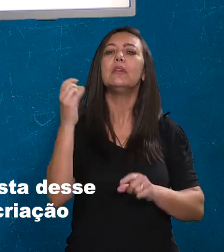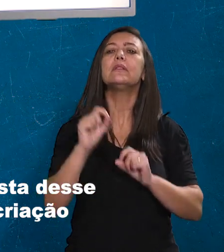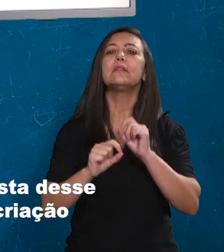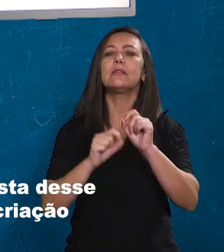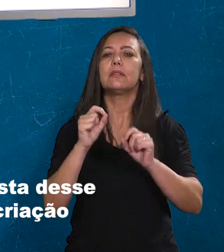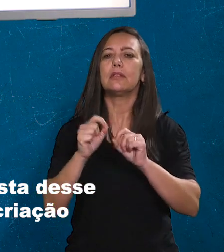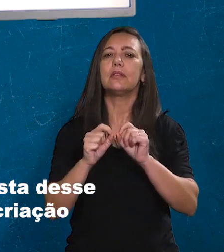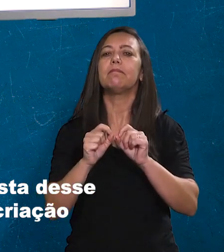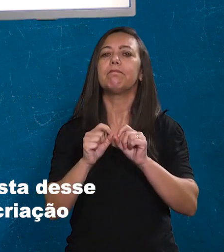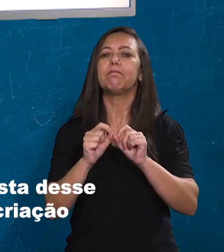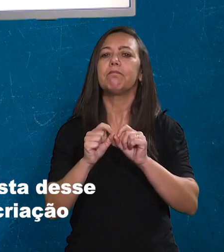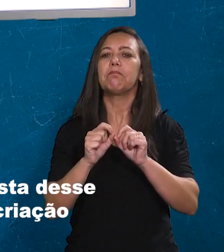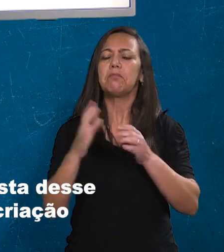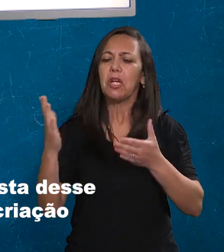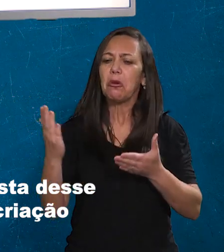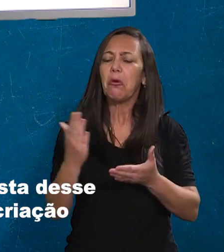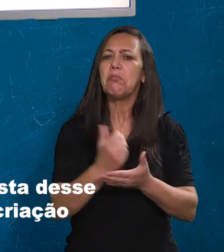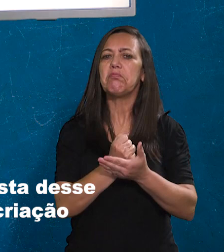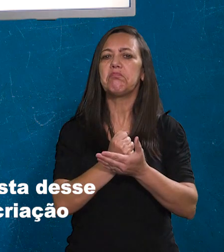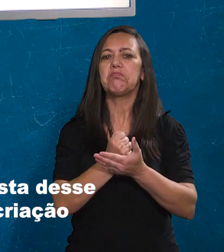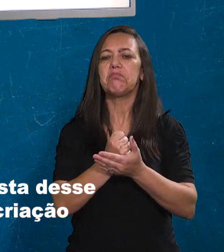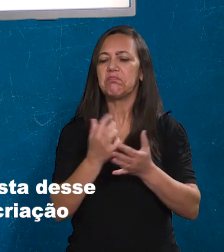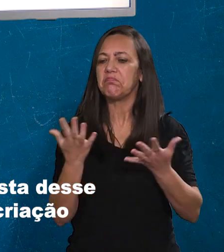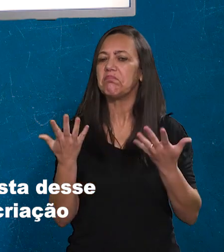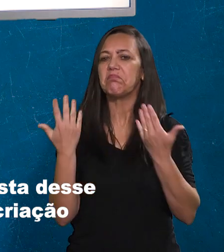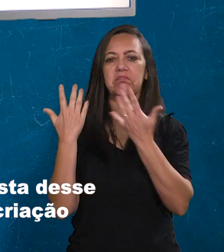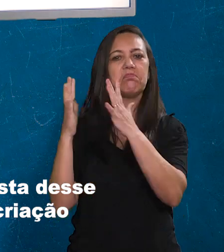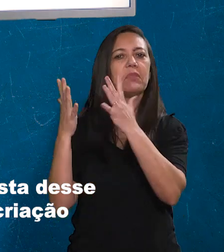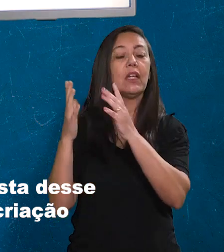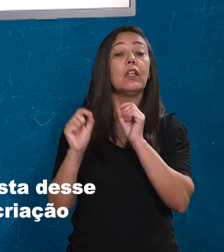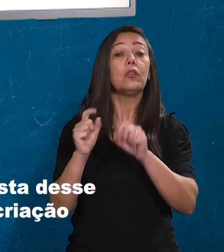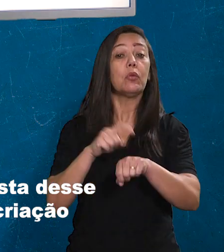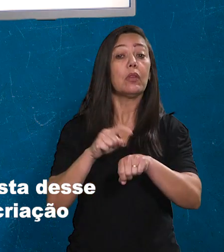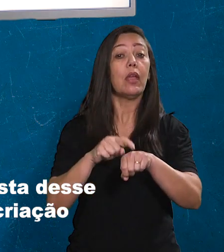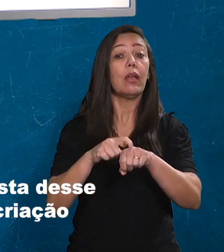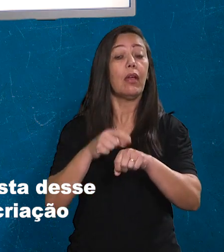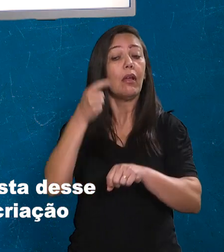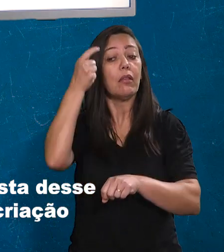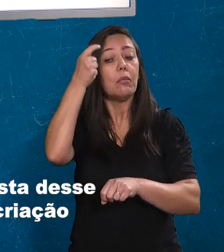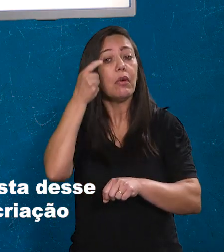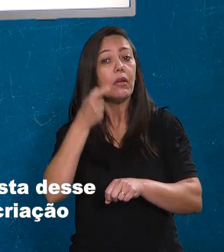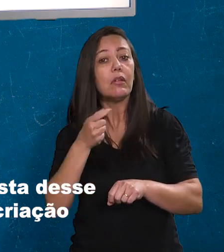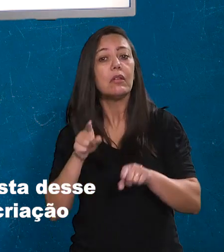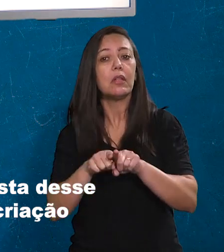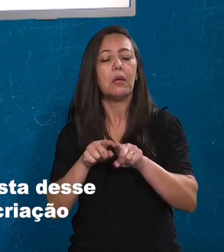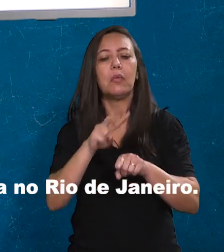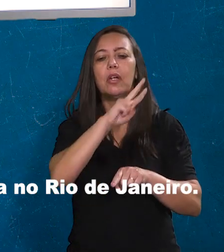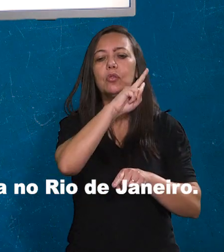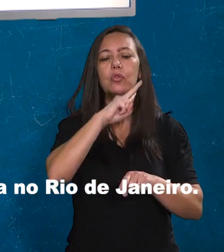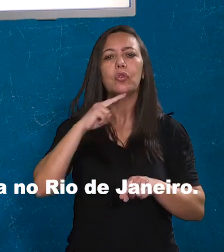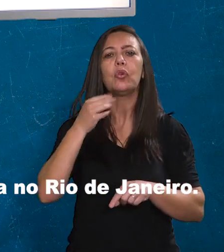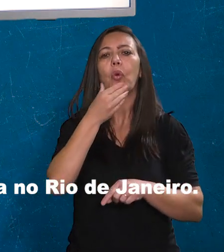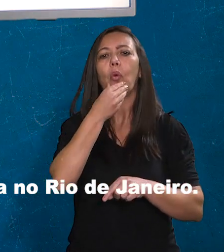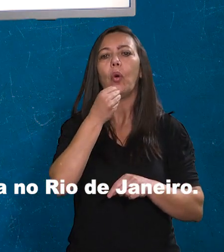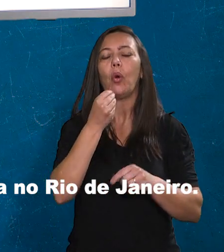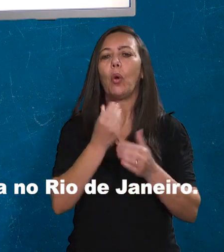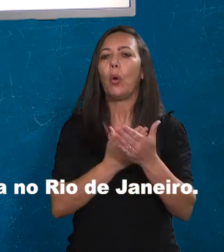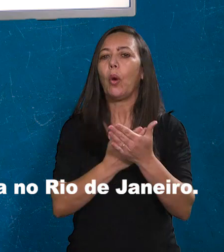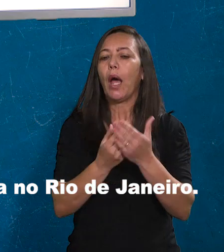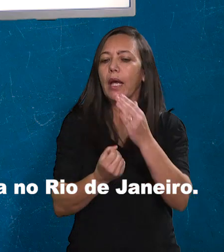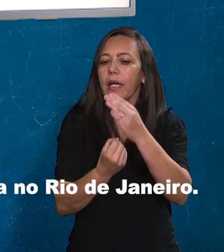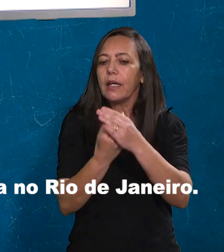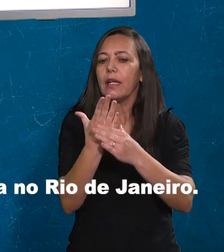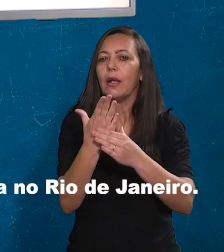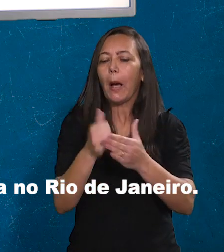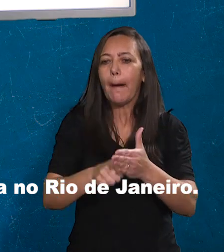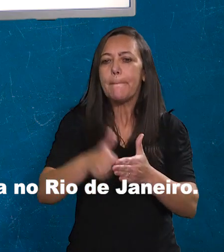verdade, uma grande conquista desse tempo do imperador e do Ernest Rouet foi a criação da primeira escola